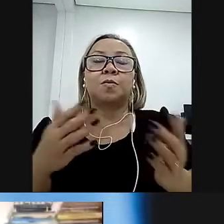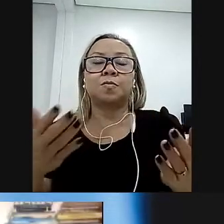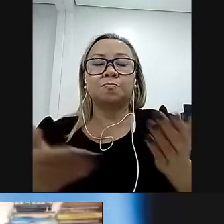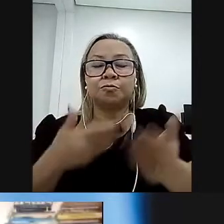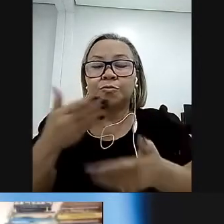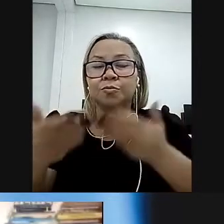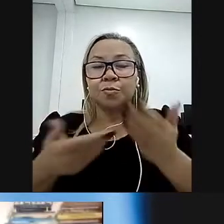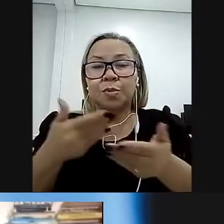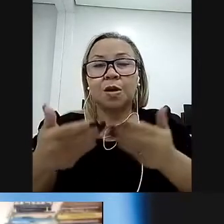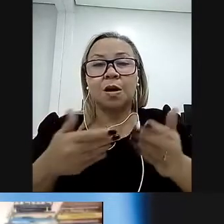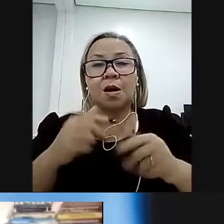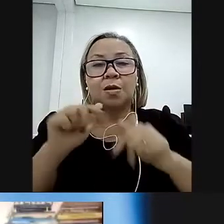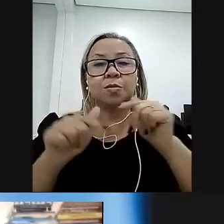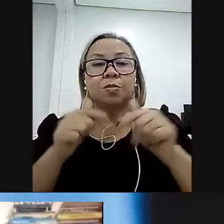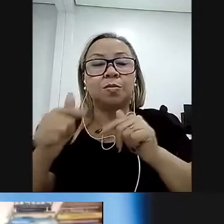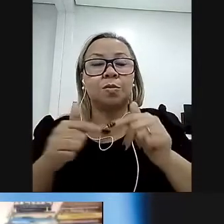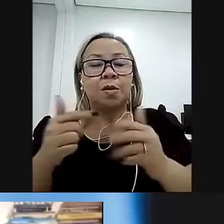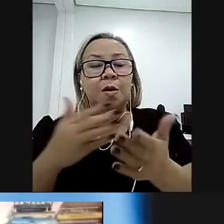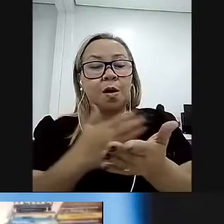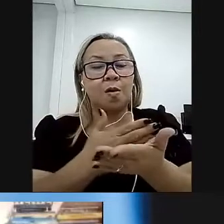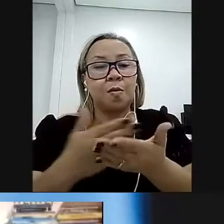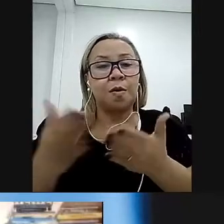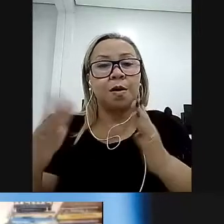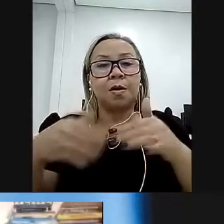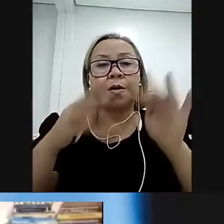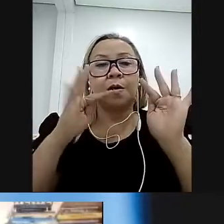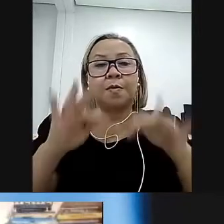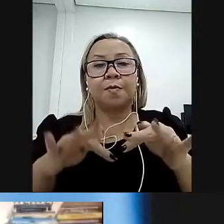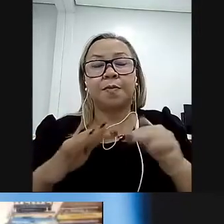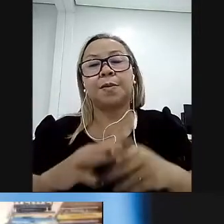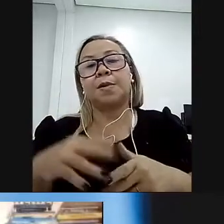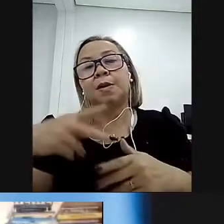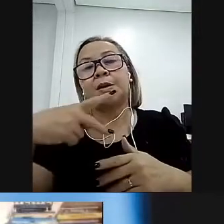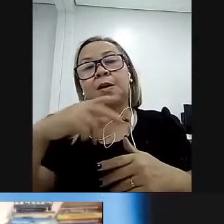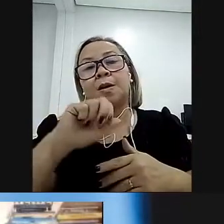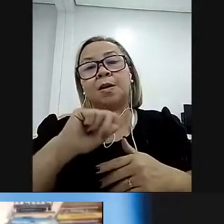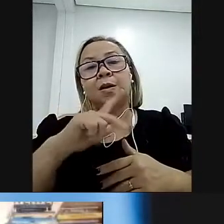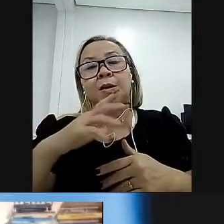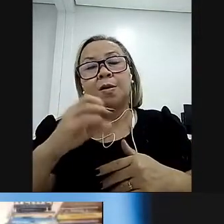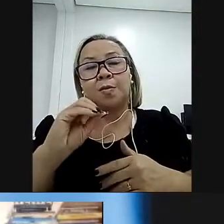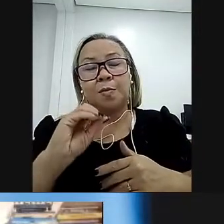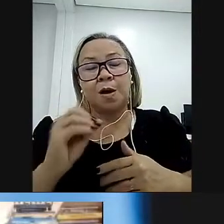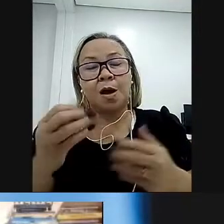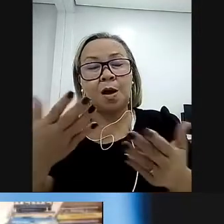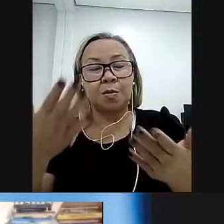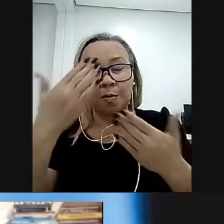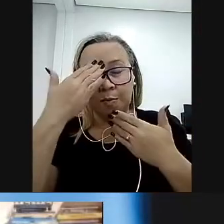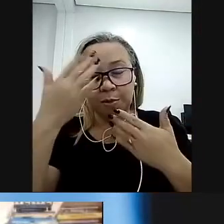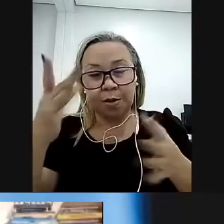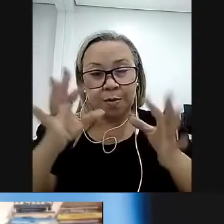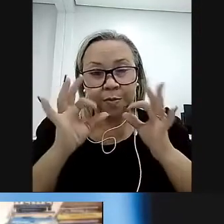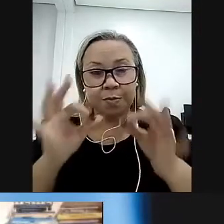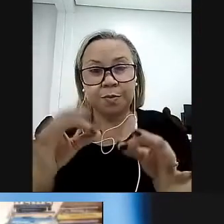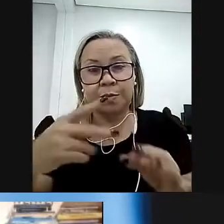rabo. Paulinho, obrigado pela observação. Paulinho é um